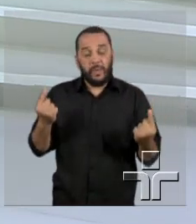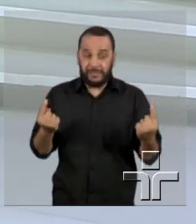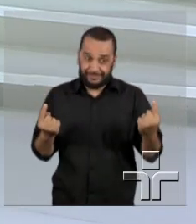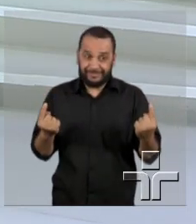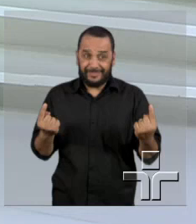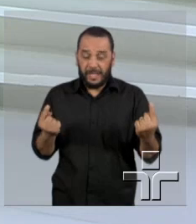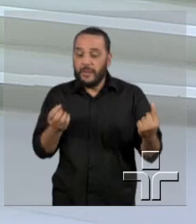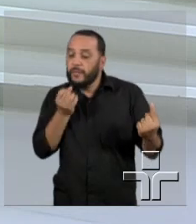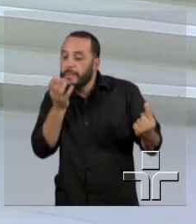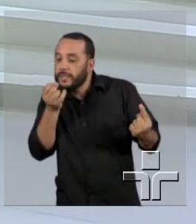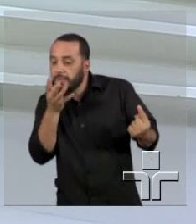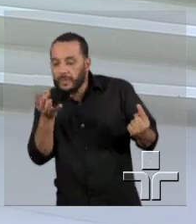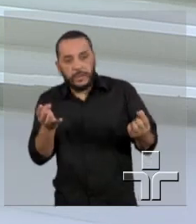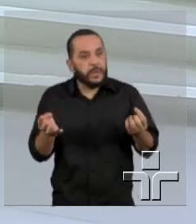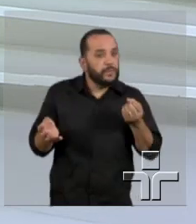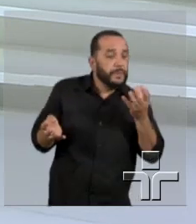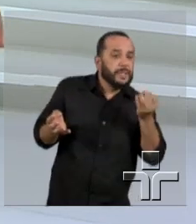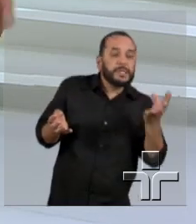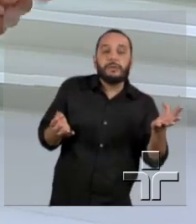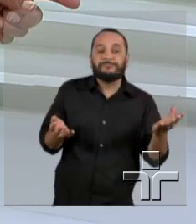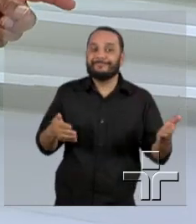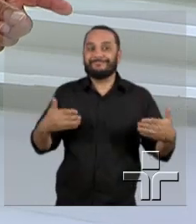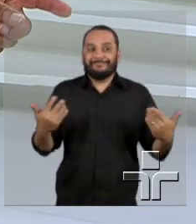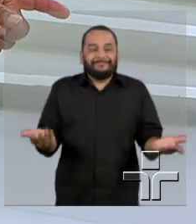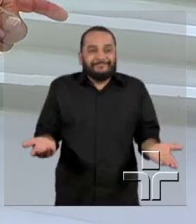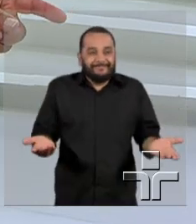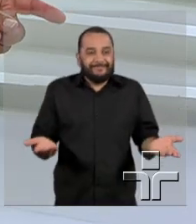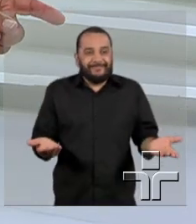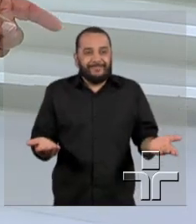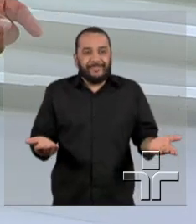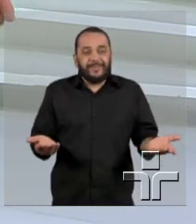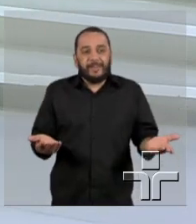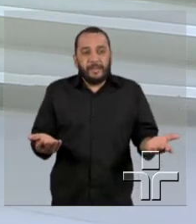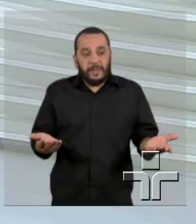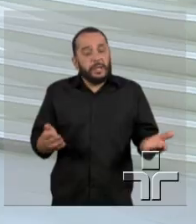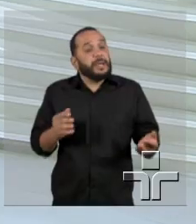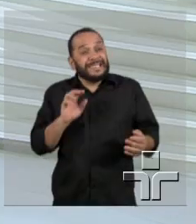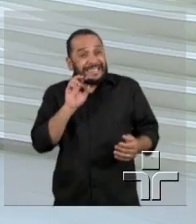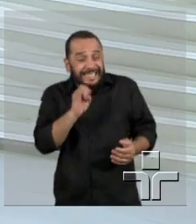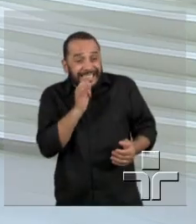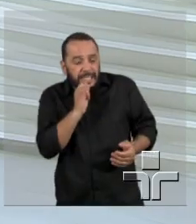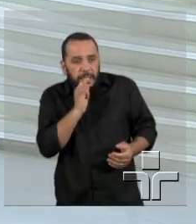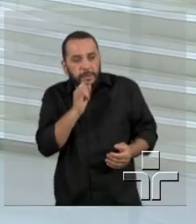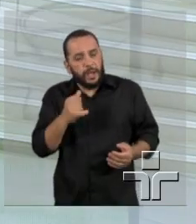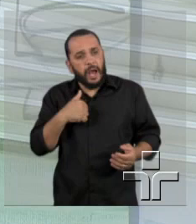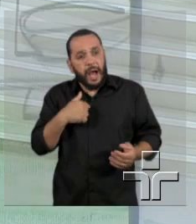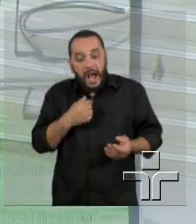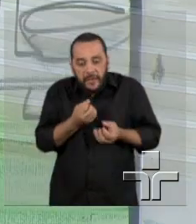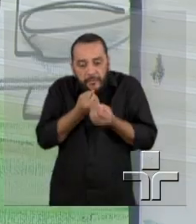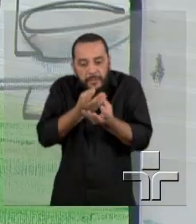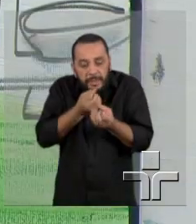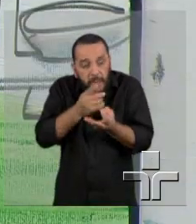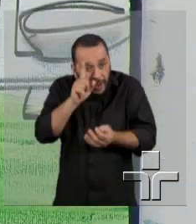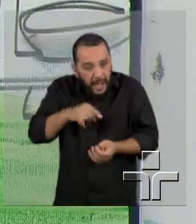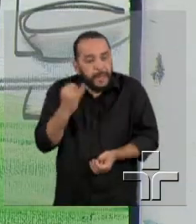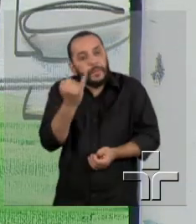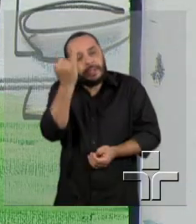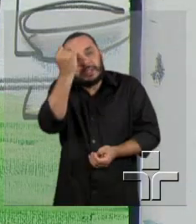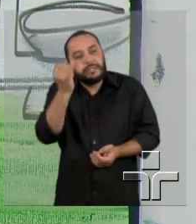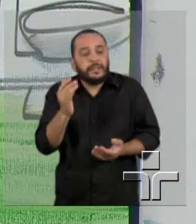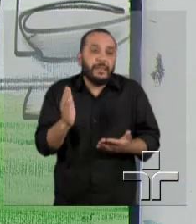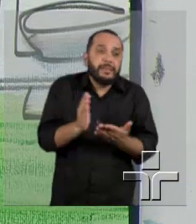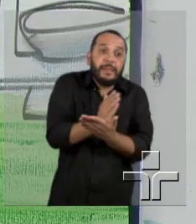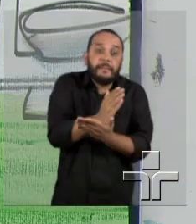jurídico. Perfeito, perfeito. Uma coisa é o meio como a informação foi obtida, outra coisa é a informação em si mesma. Agora, é claro que